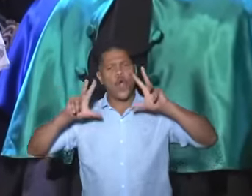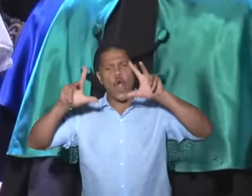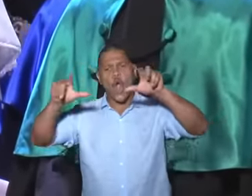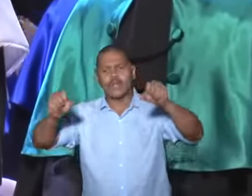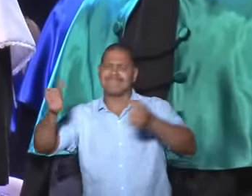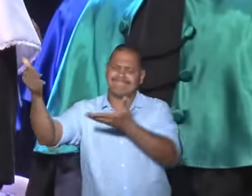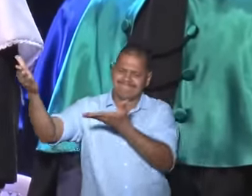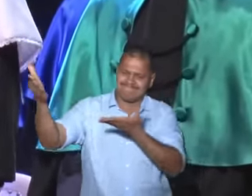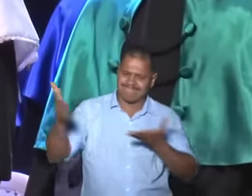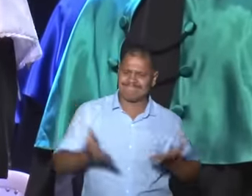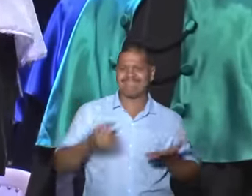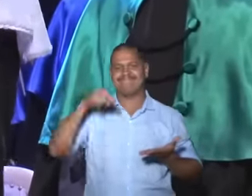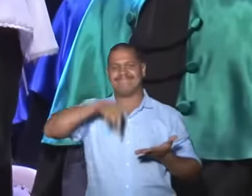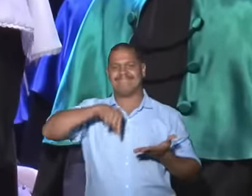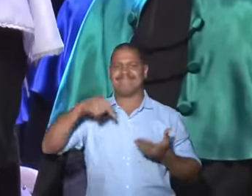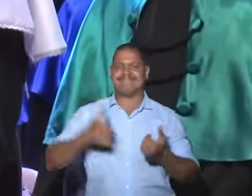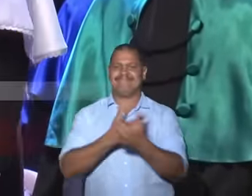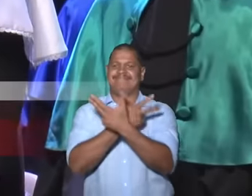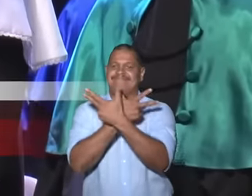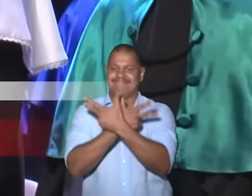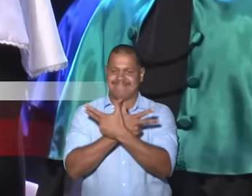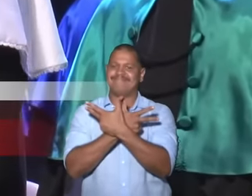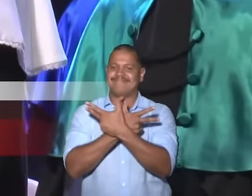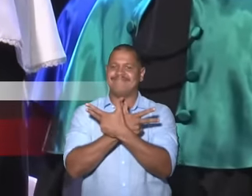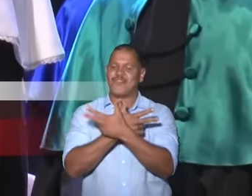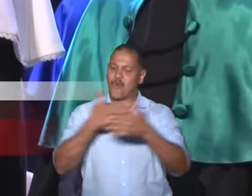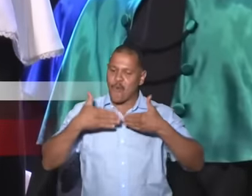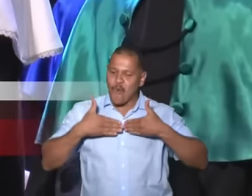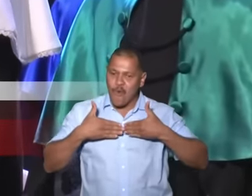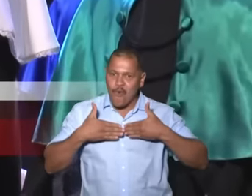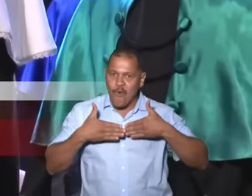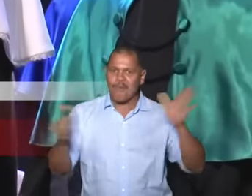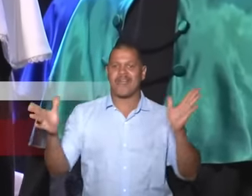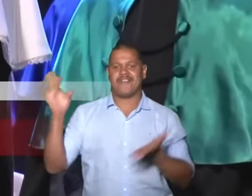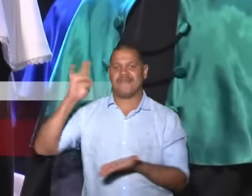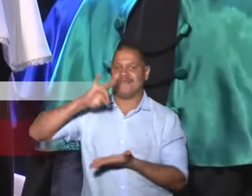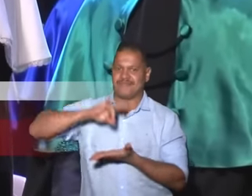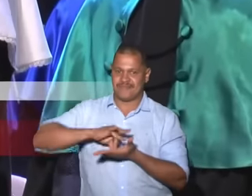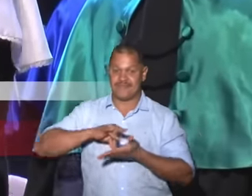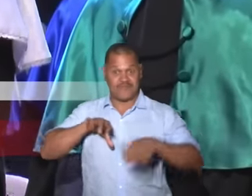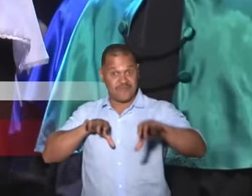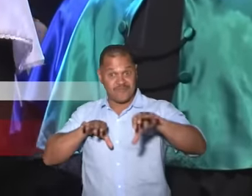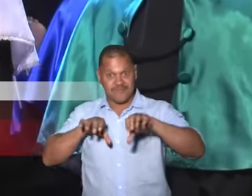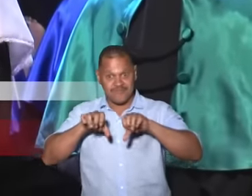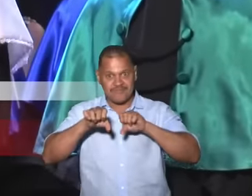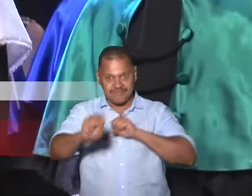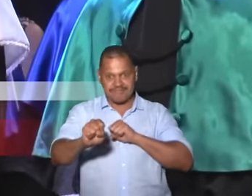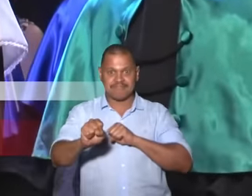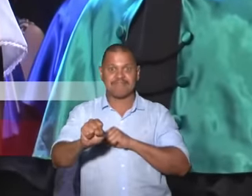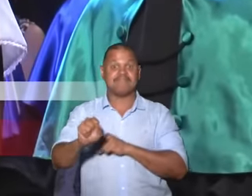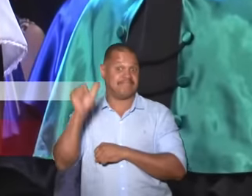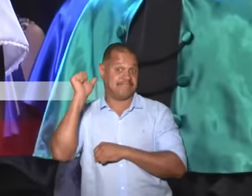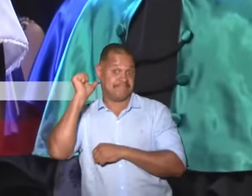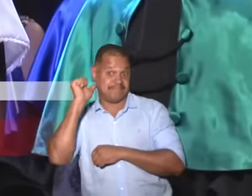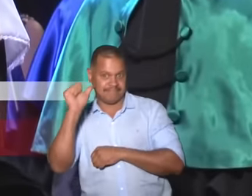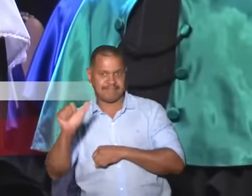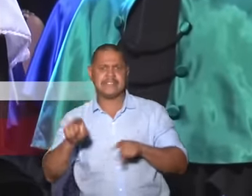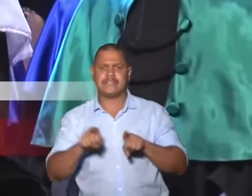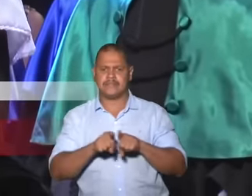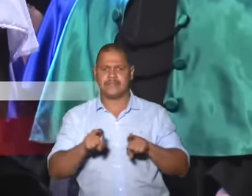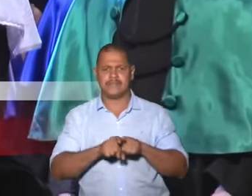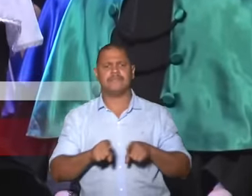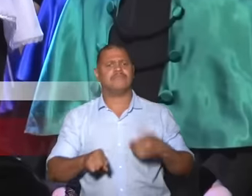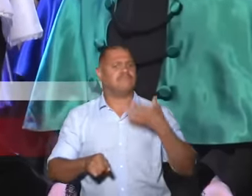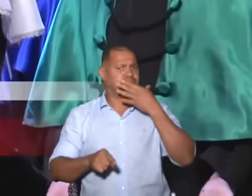Universidade Federal de Viçosa. Declaro aberta a sessão solene de colação de grau das formandas e dos formandos da